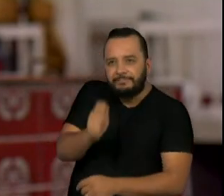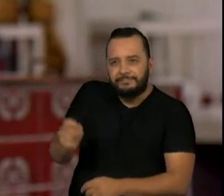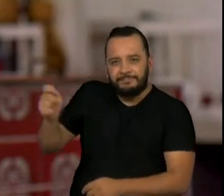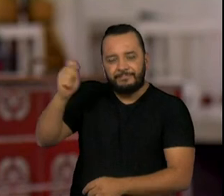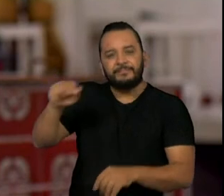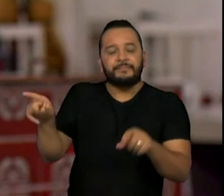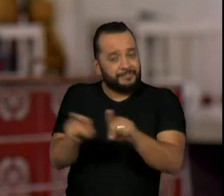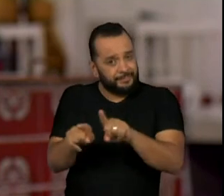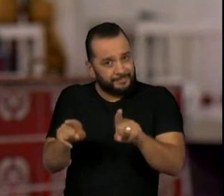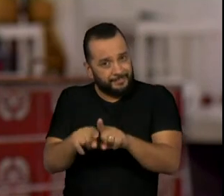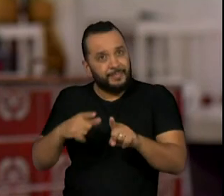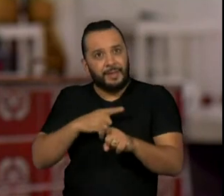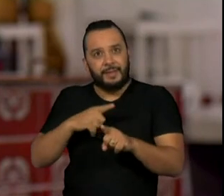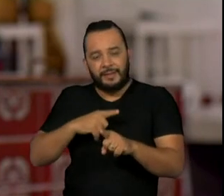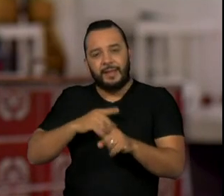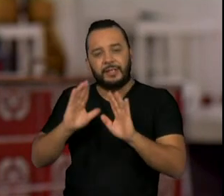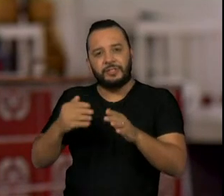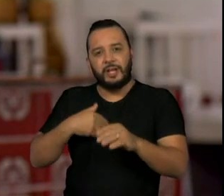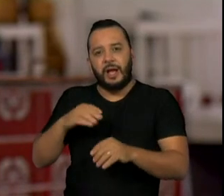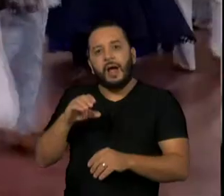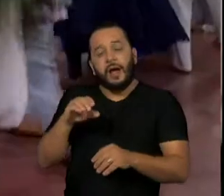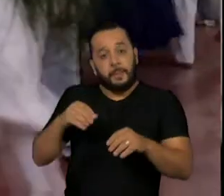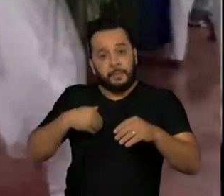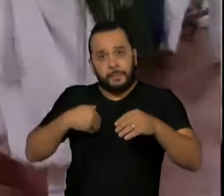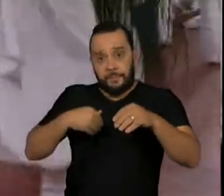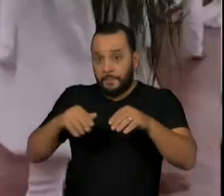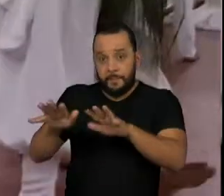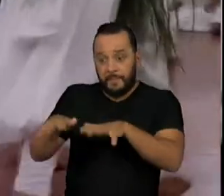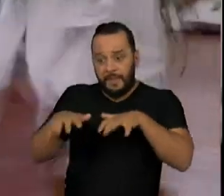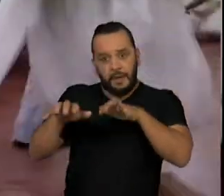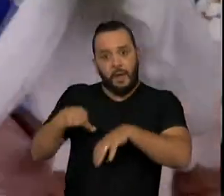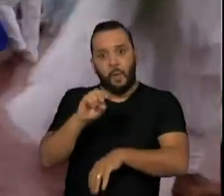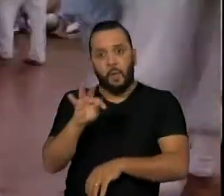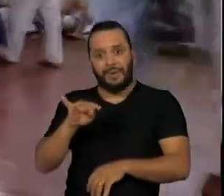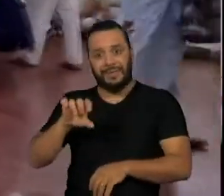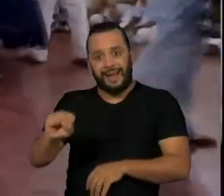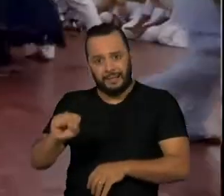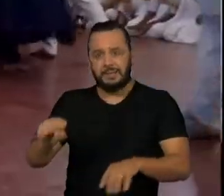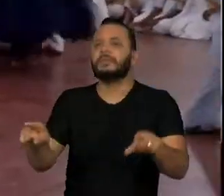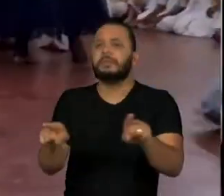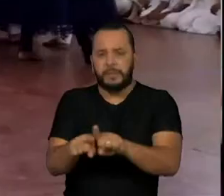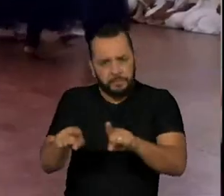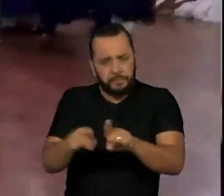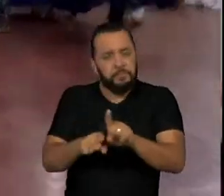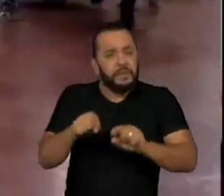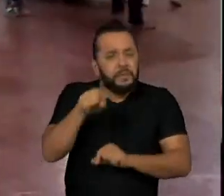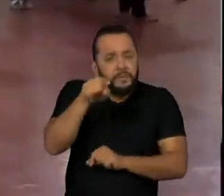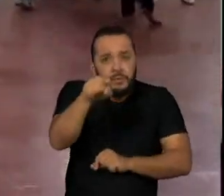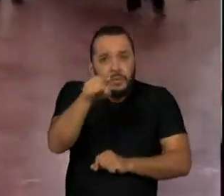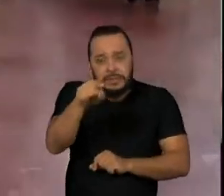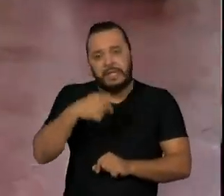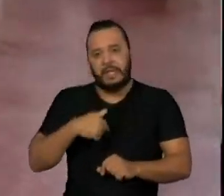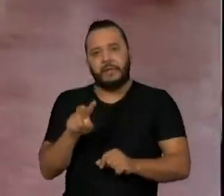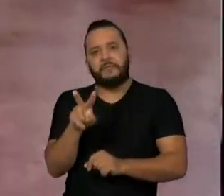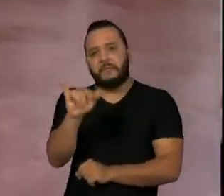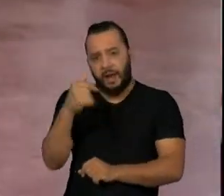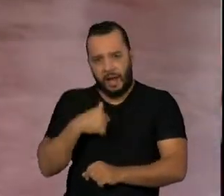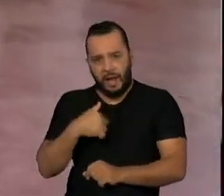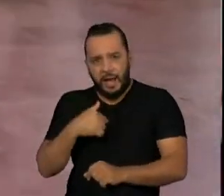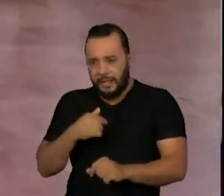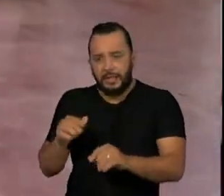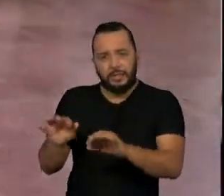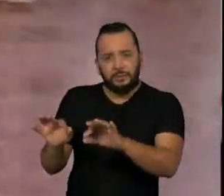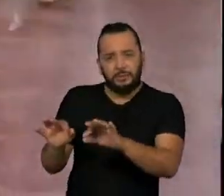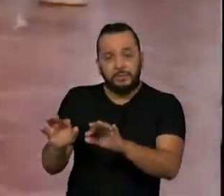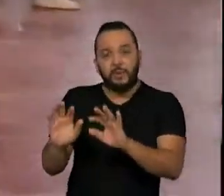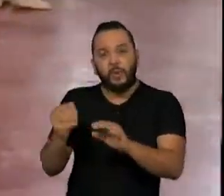mineral, que é através dos otás. Então, quando você vai fazer um assentamento onde você vai personificar aquela